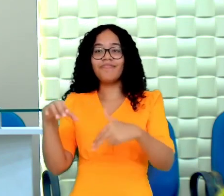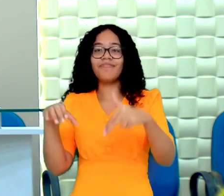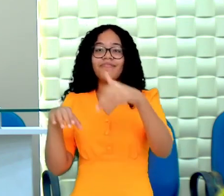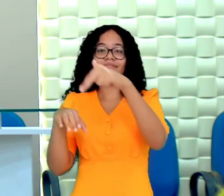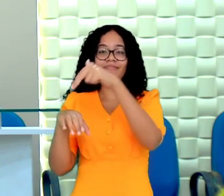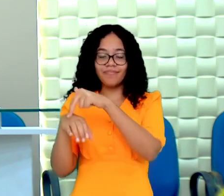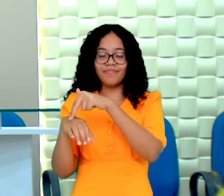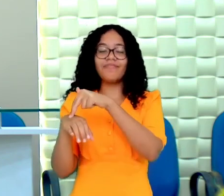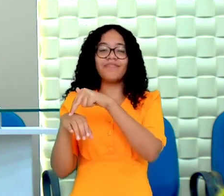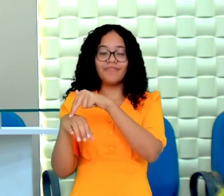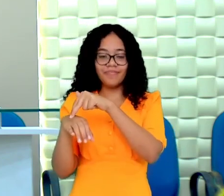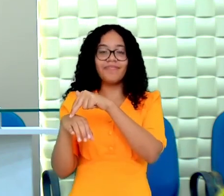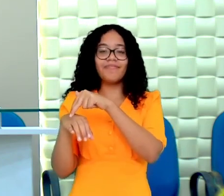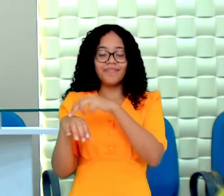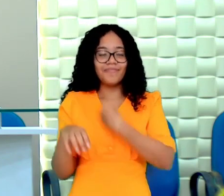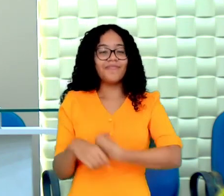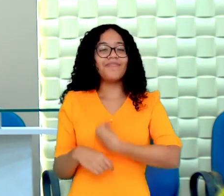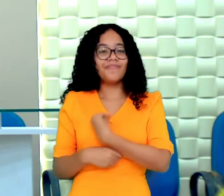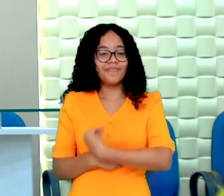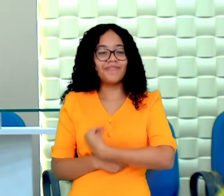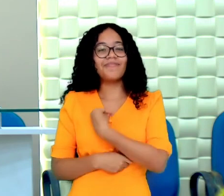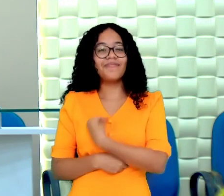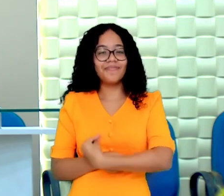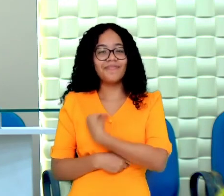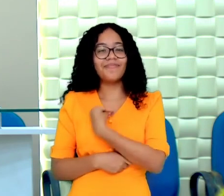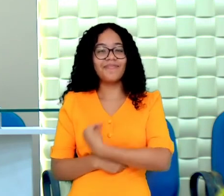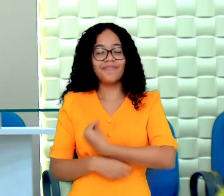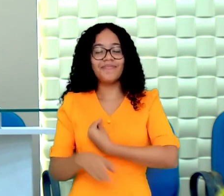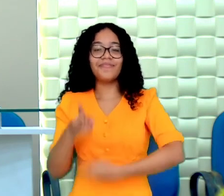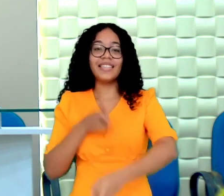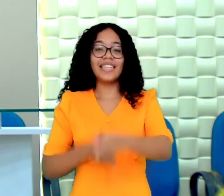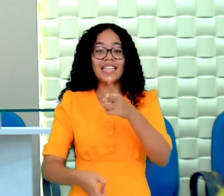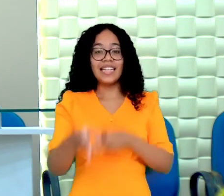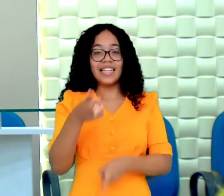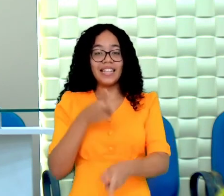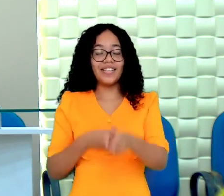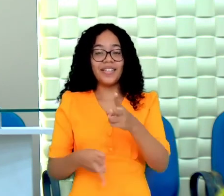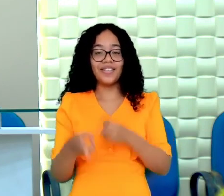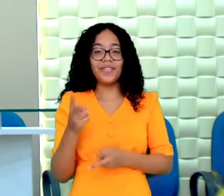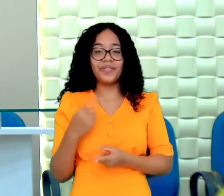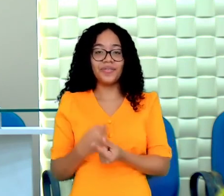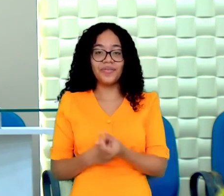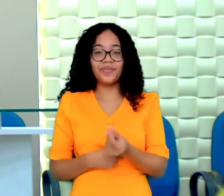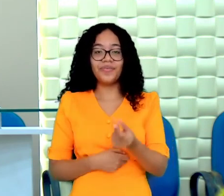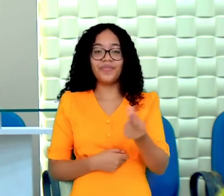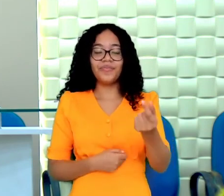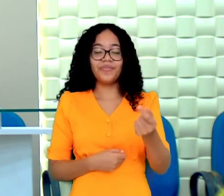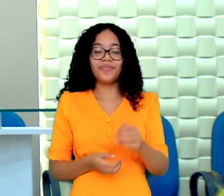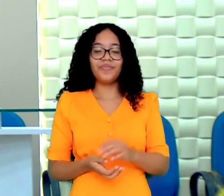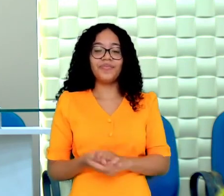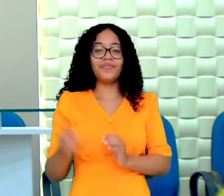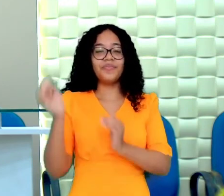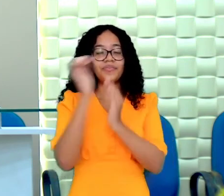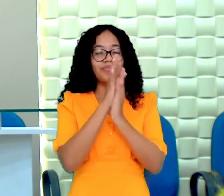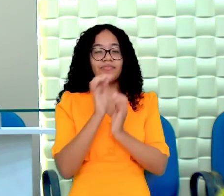dos mortos e vive para sempre. Bendito seja o seu eterno nome.